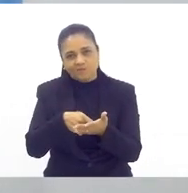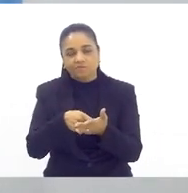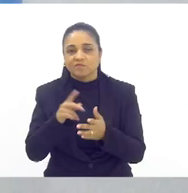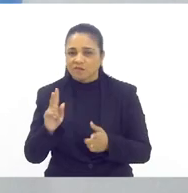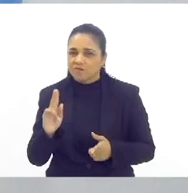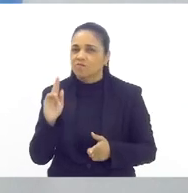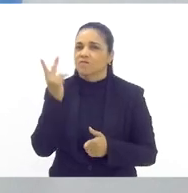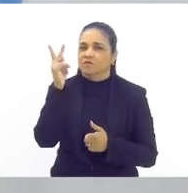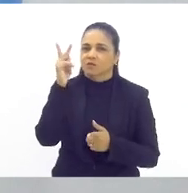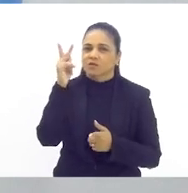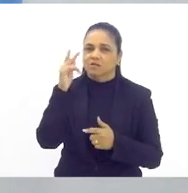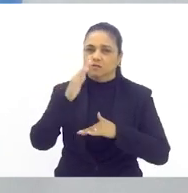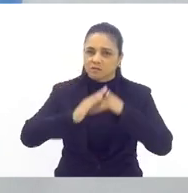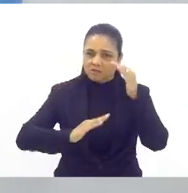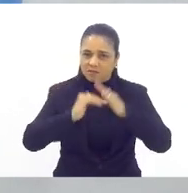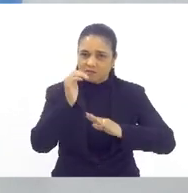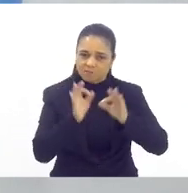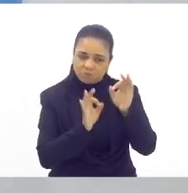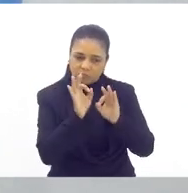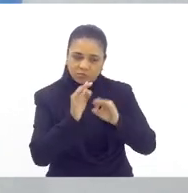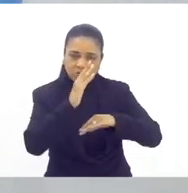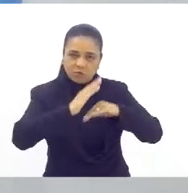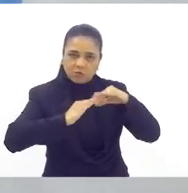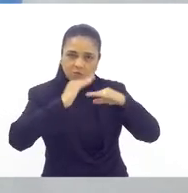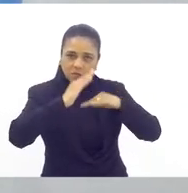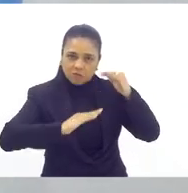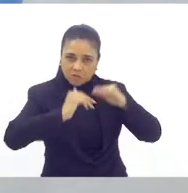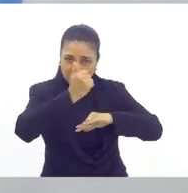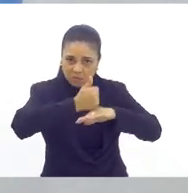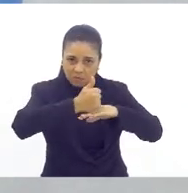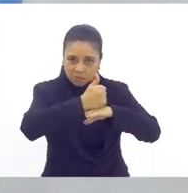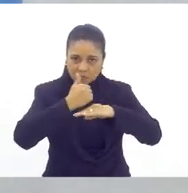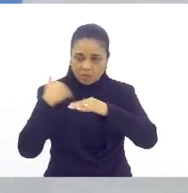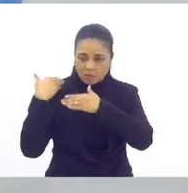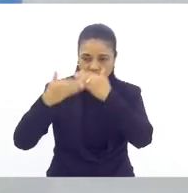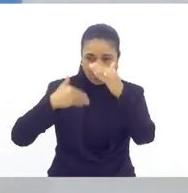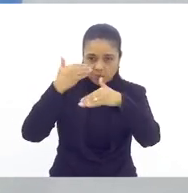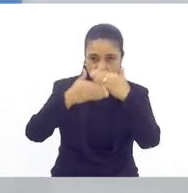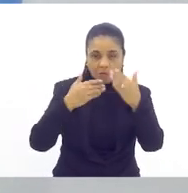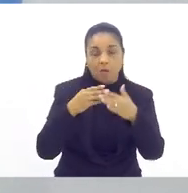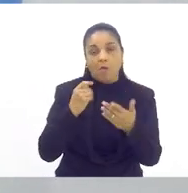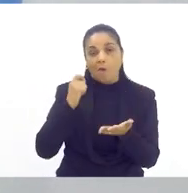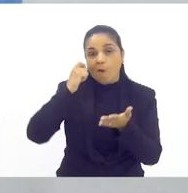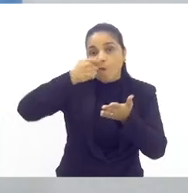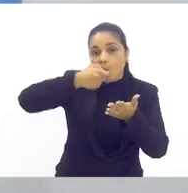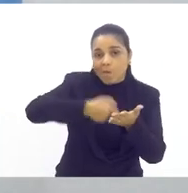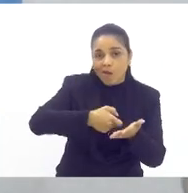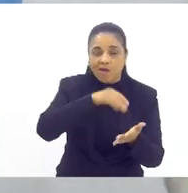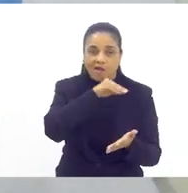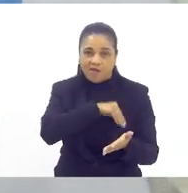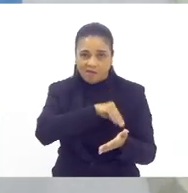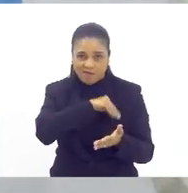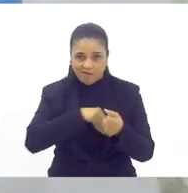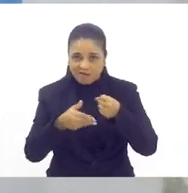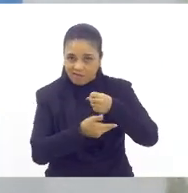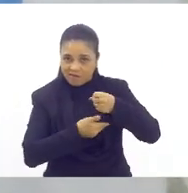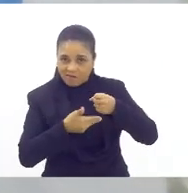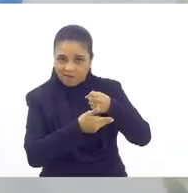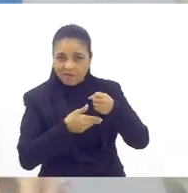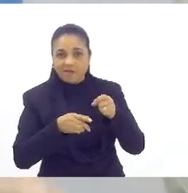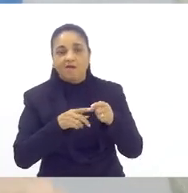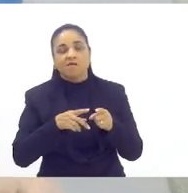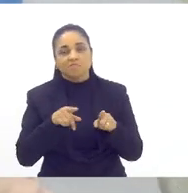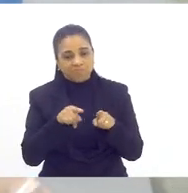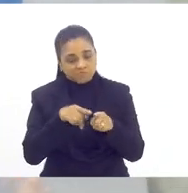a valorização da carreira do Servidor da educação com o pagamento do piso né a gente vai fazer valer e a gente vai